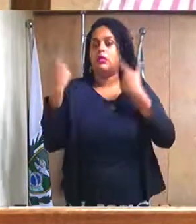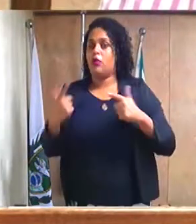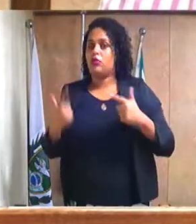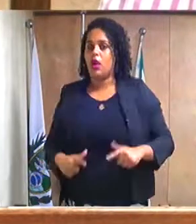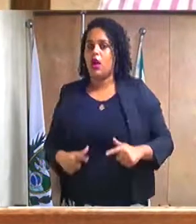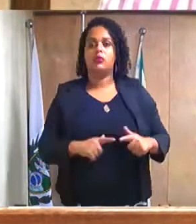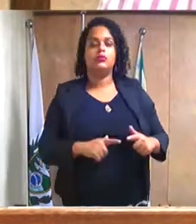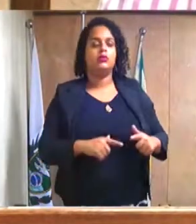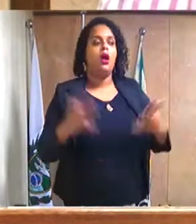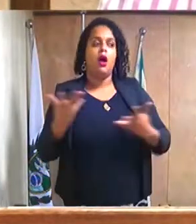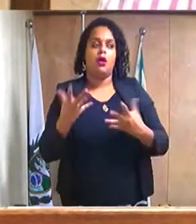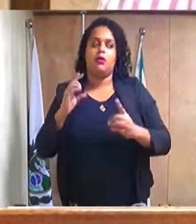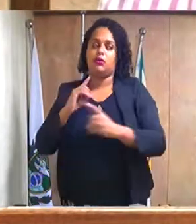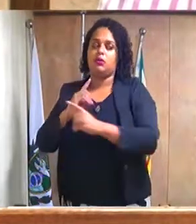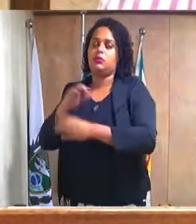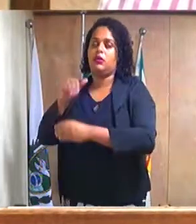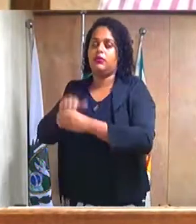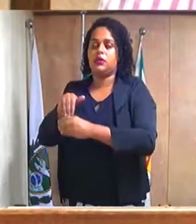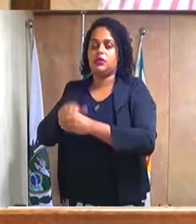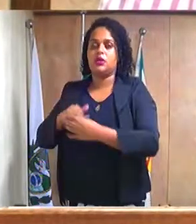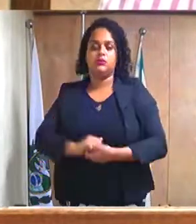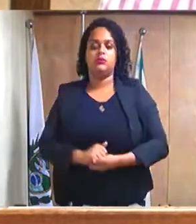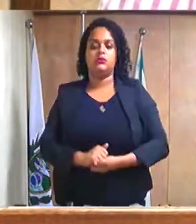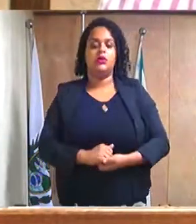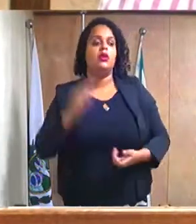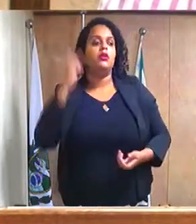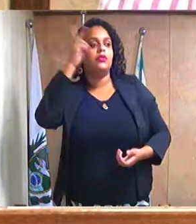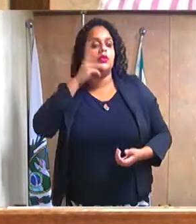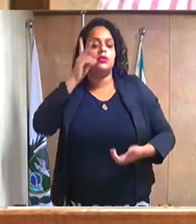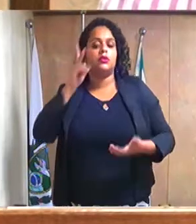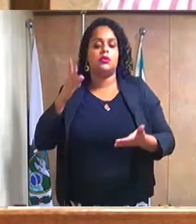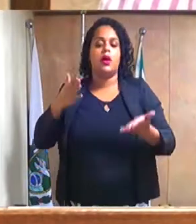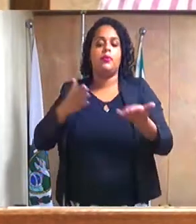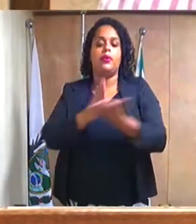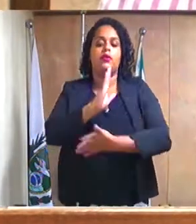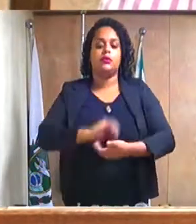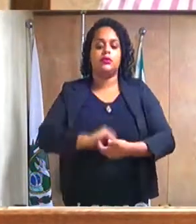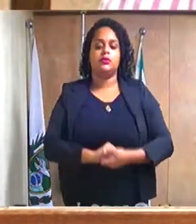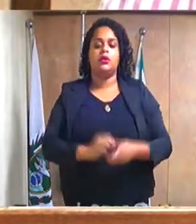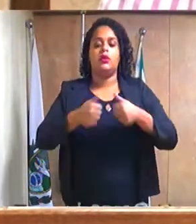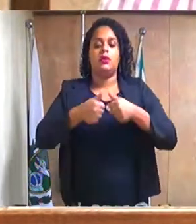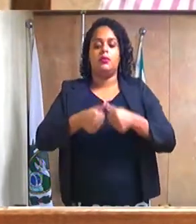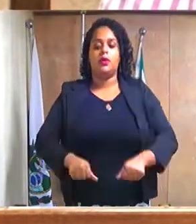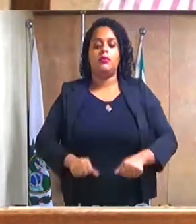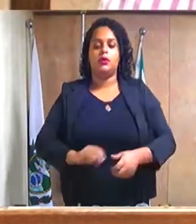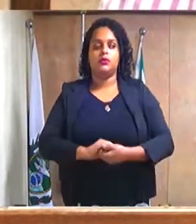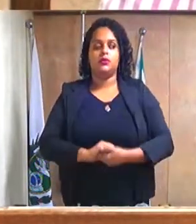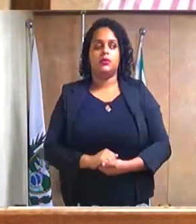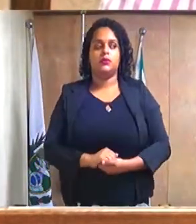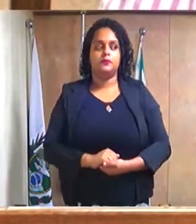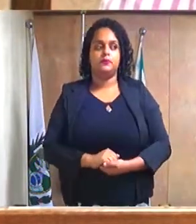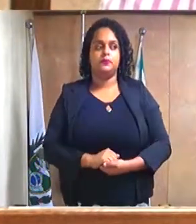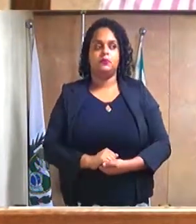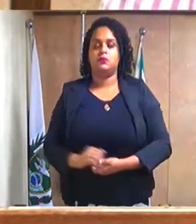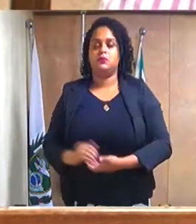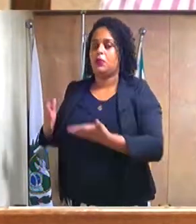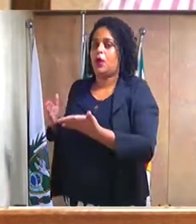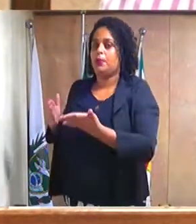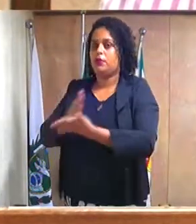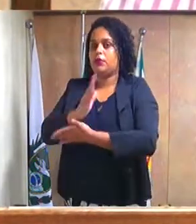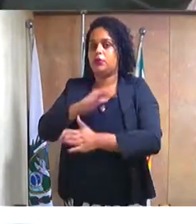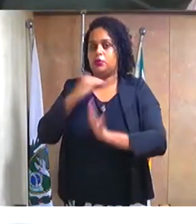a matéria, a matéria encontra-se em votação. Vereadores que aprovam, permaneçam como estão. Aprovado por